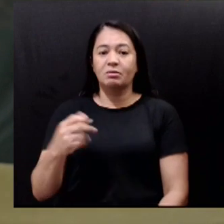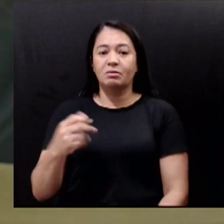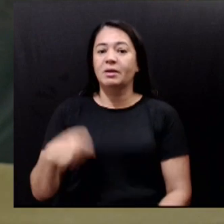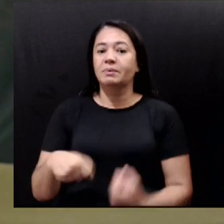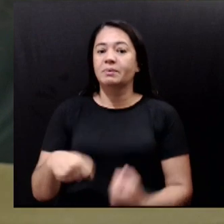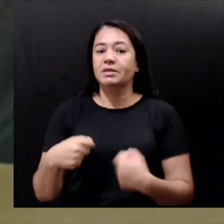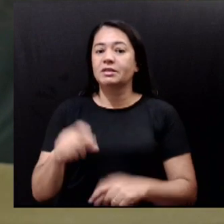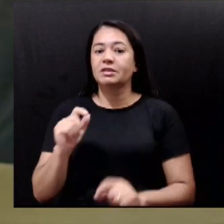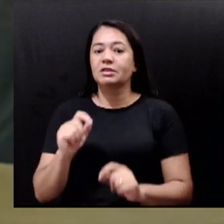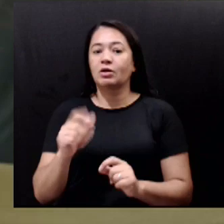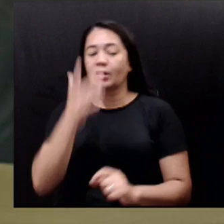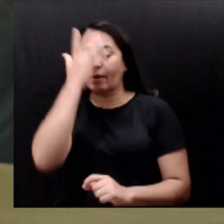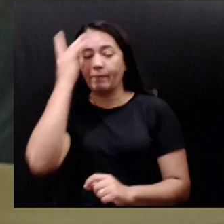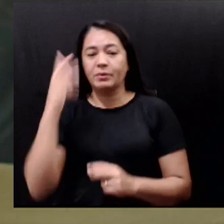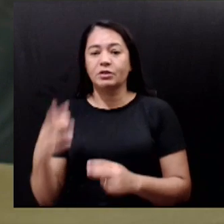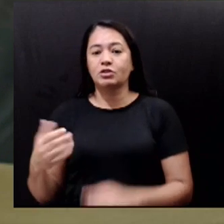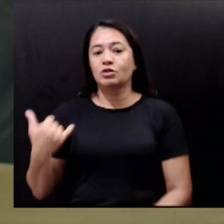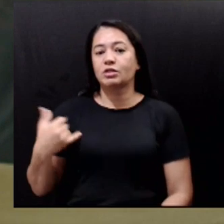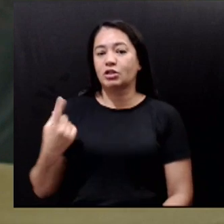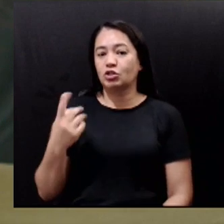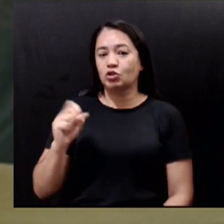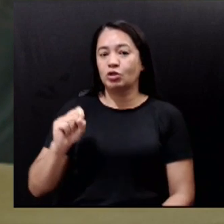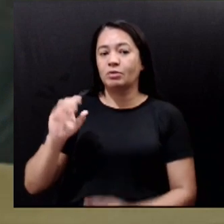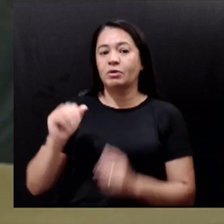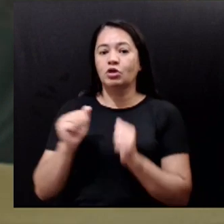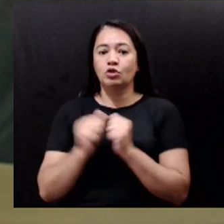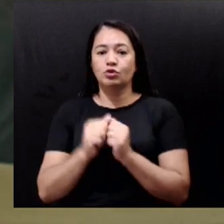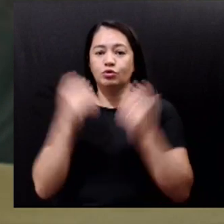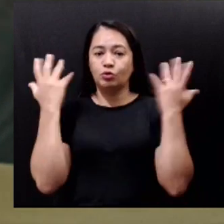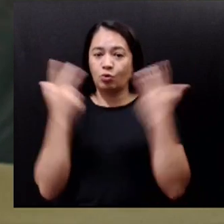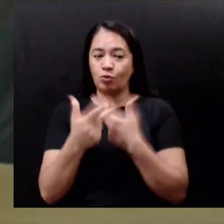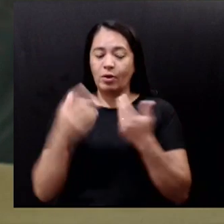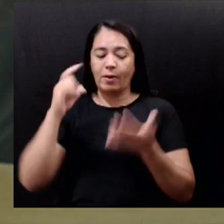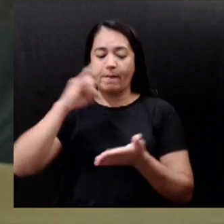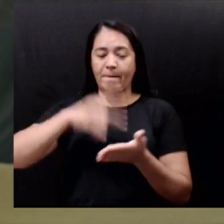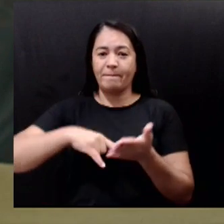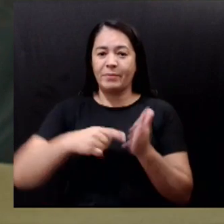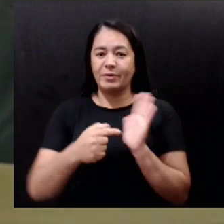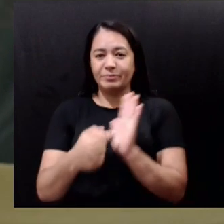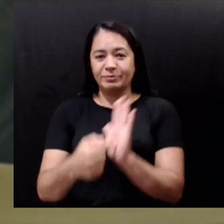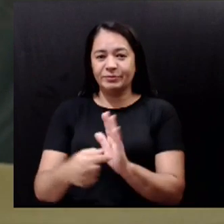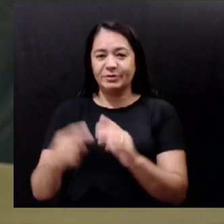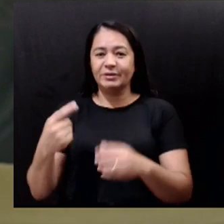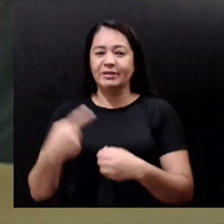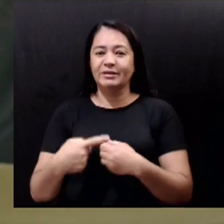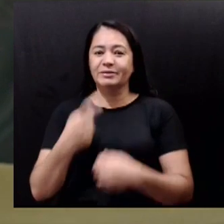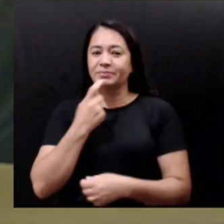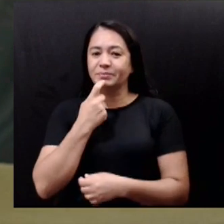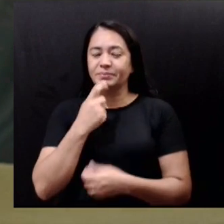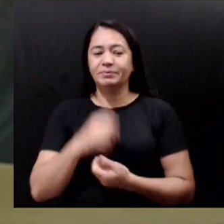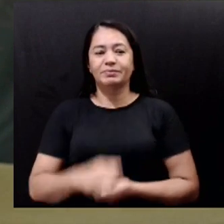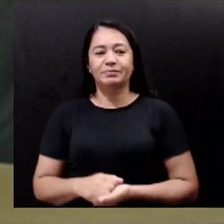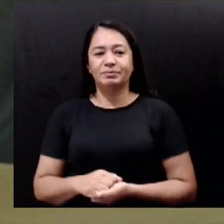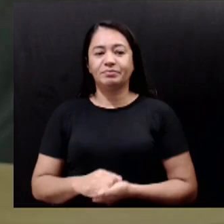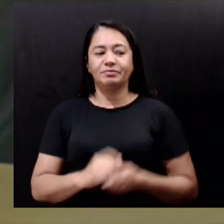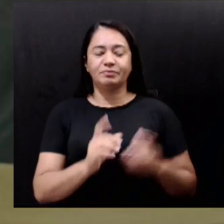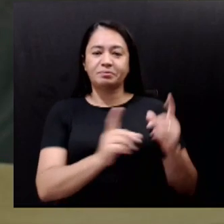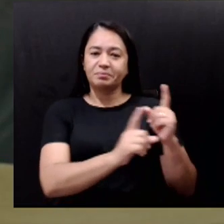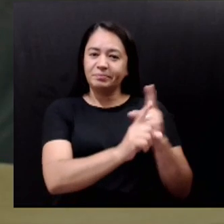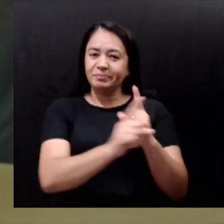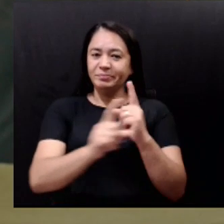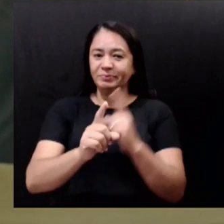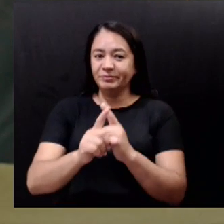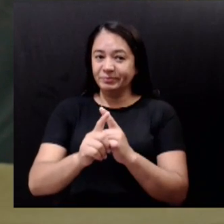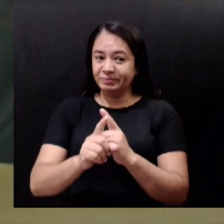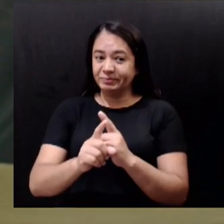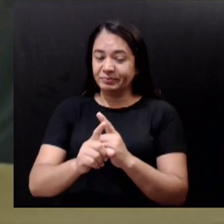e apresente documentos pessoais e comprovante de residência na cidade de Campinas. Os consultórios veterinários móveis ficam